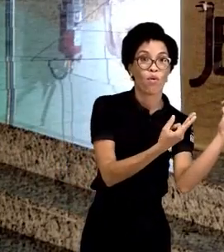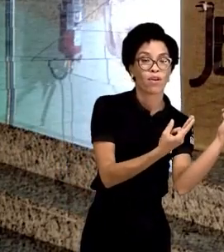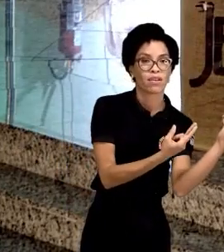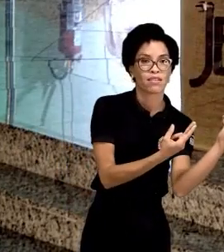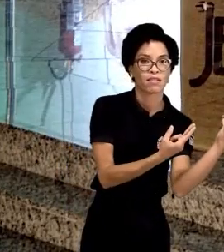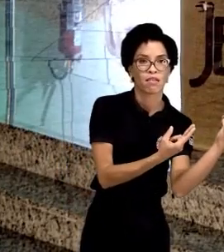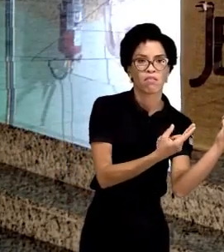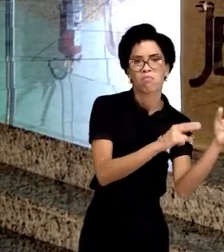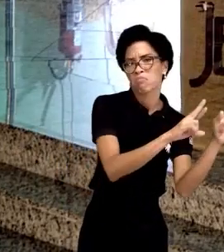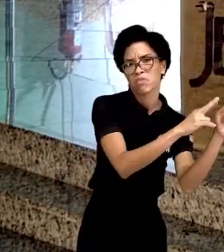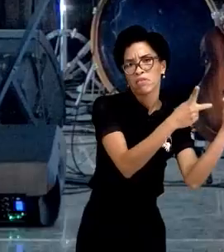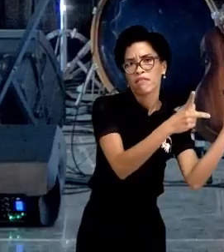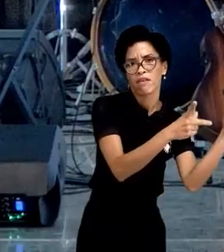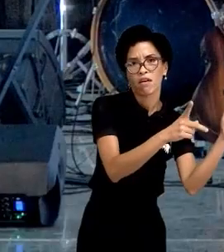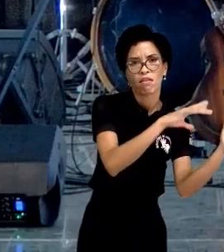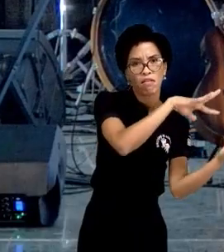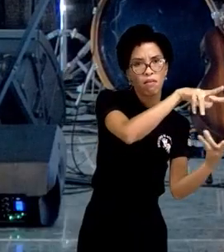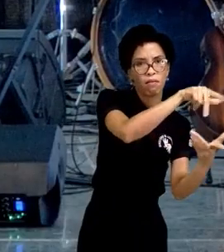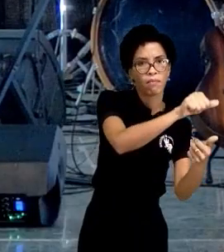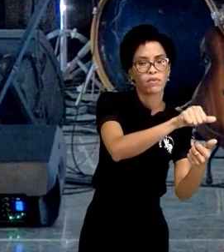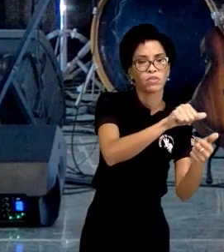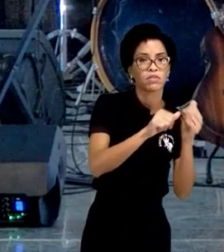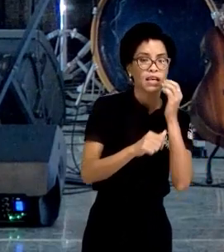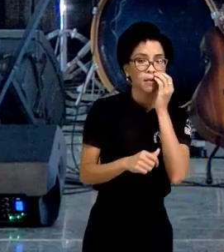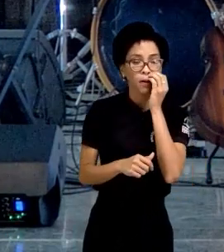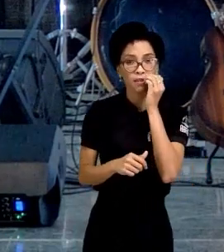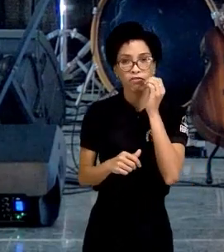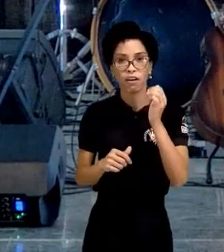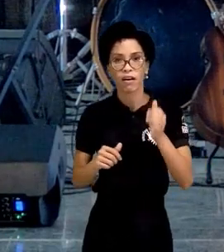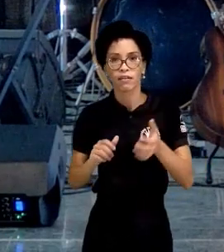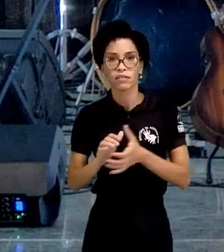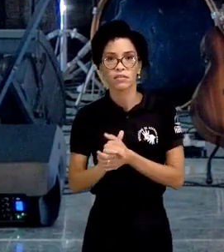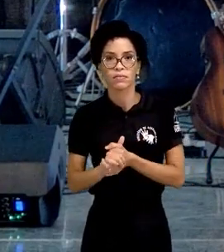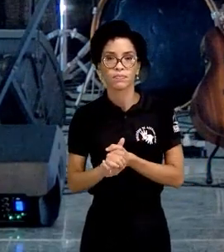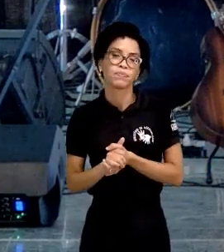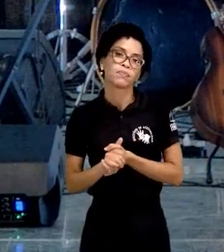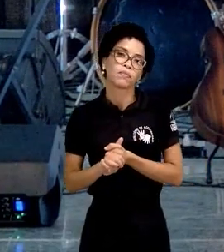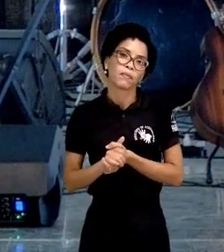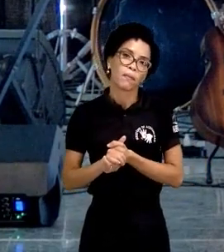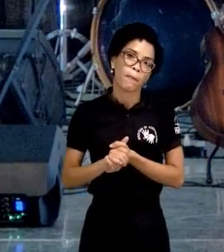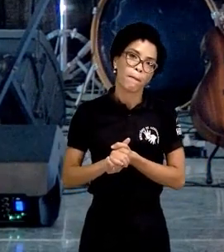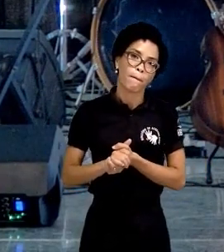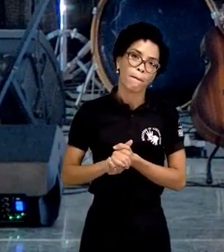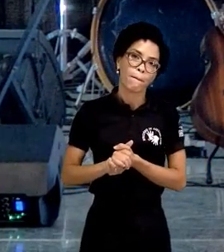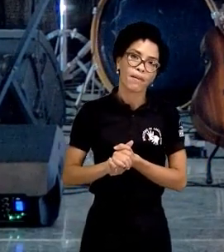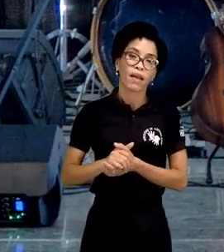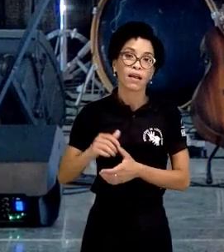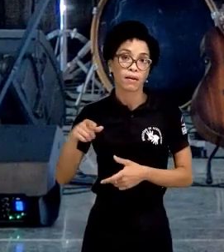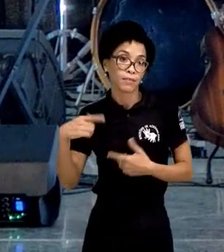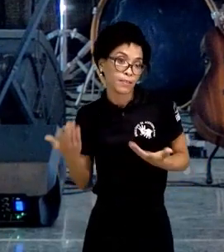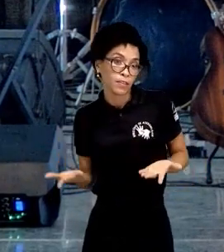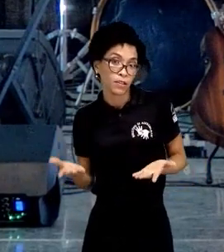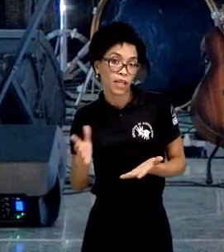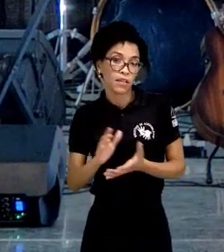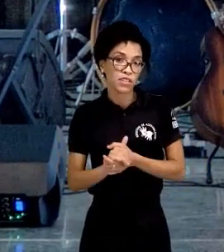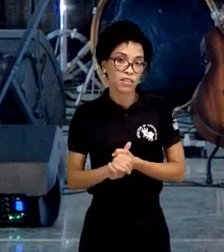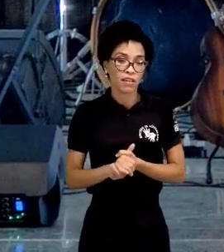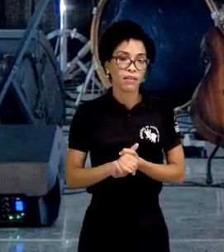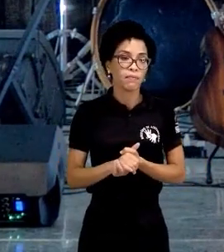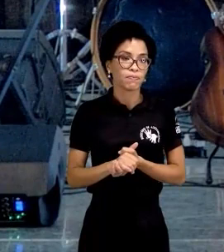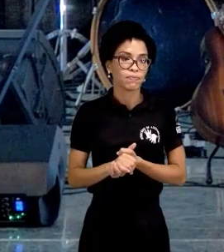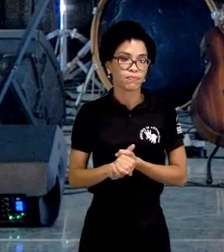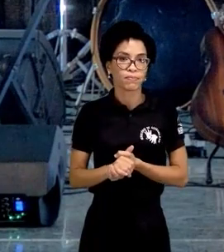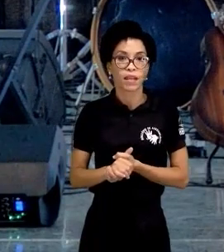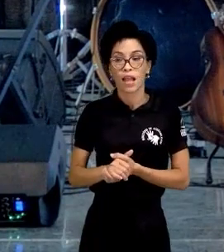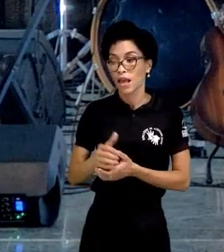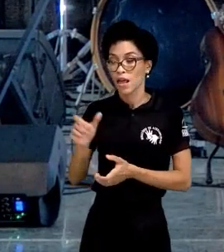com a rocha? É aquele que ouve a palavra do Senhor e pratica. Ok, gente? Foi basicamente isso para você que perdeu algum